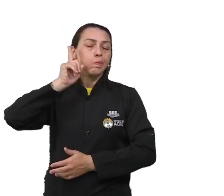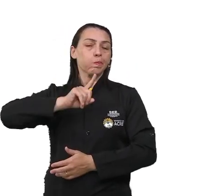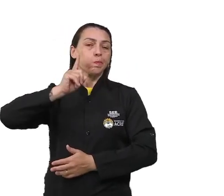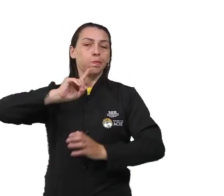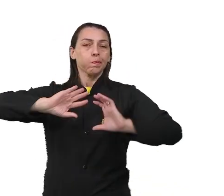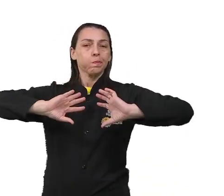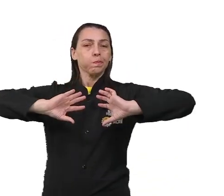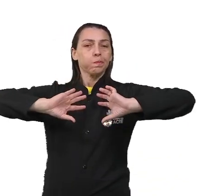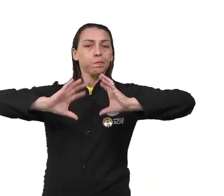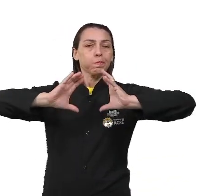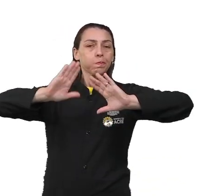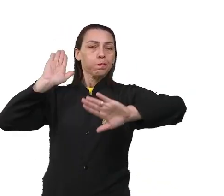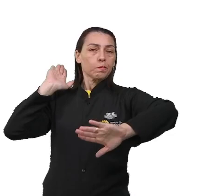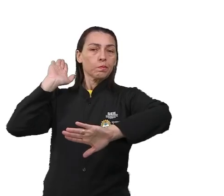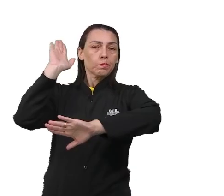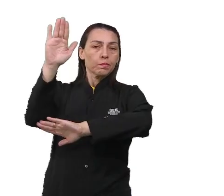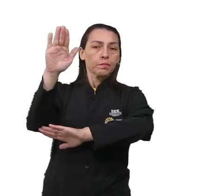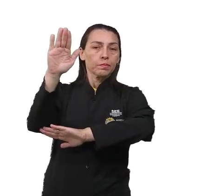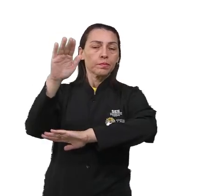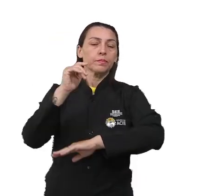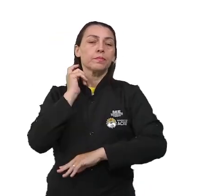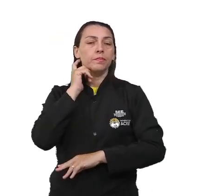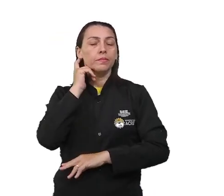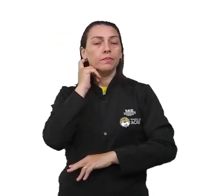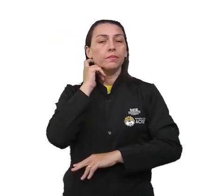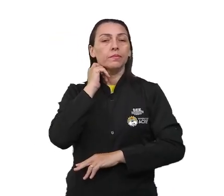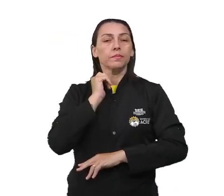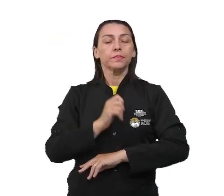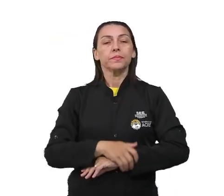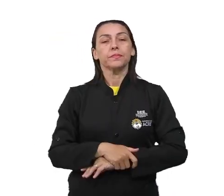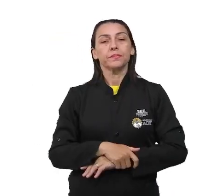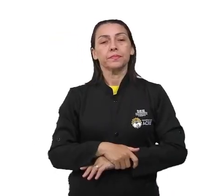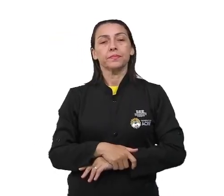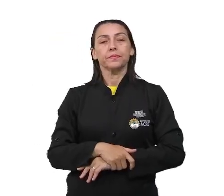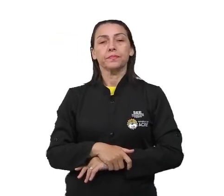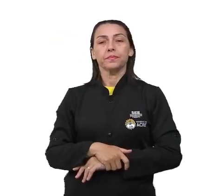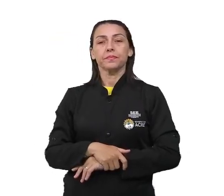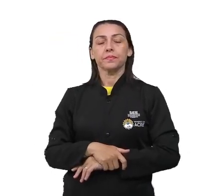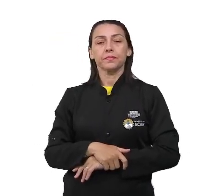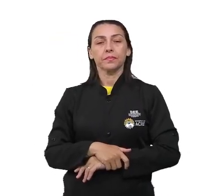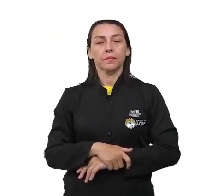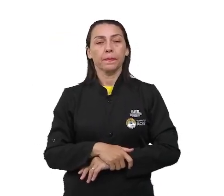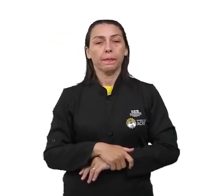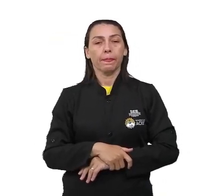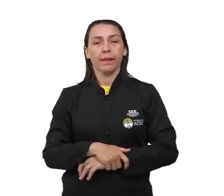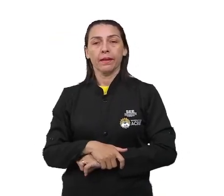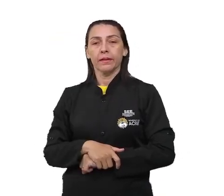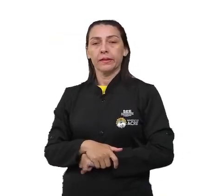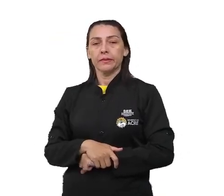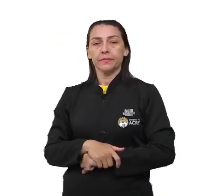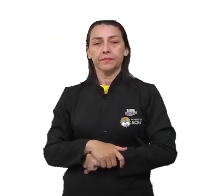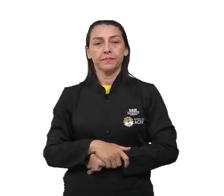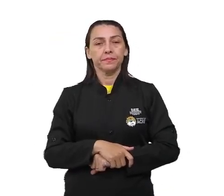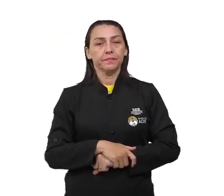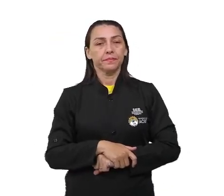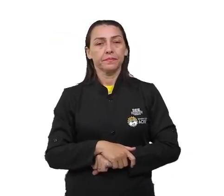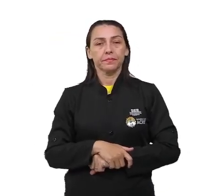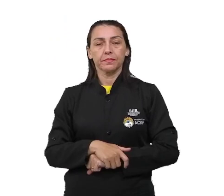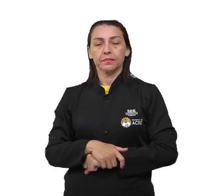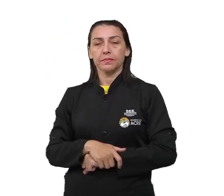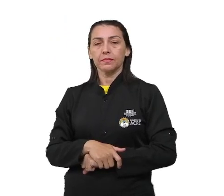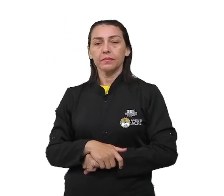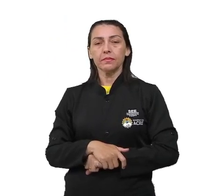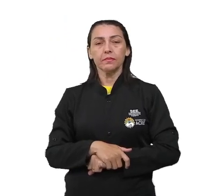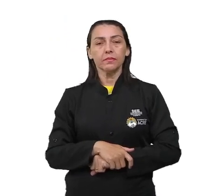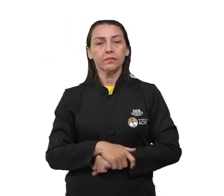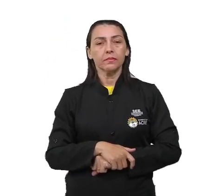American football, nesse caso o futebol americano, e temos o voleibol,